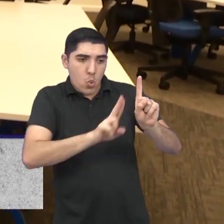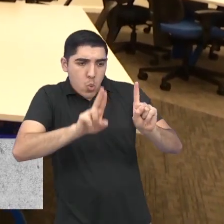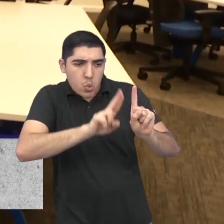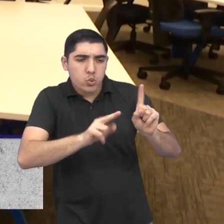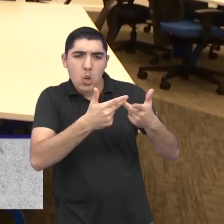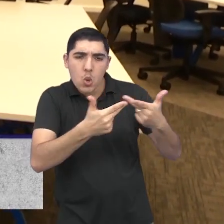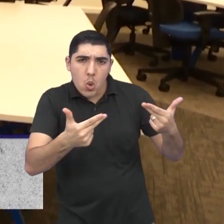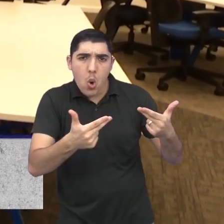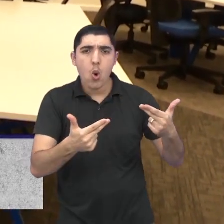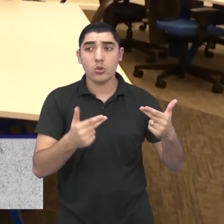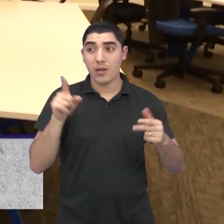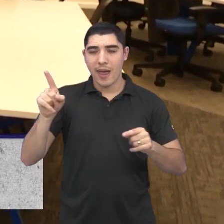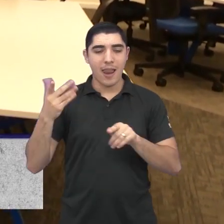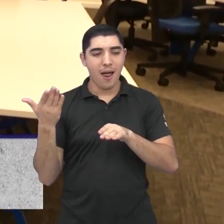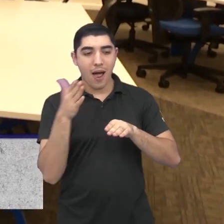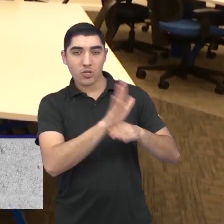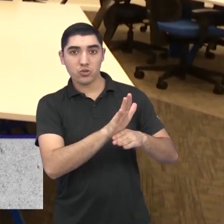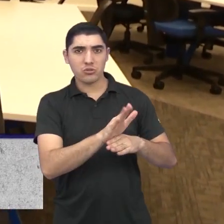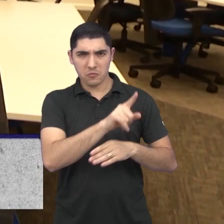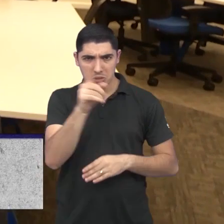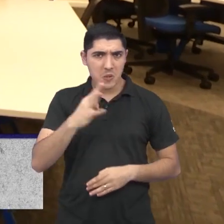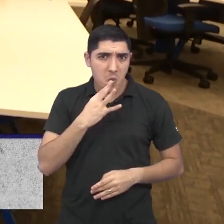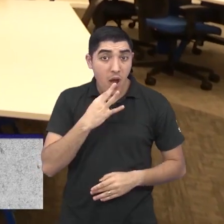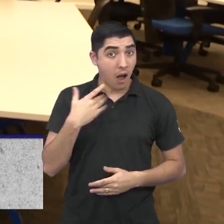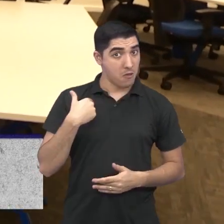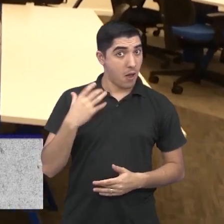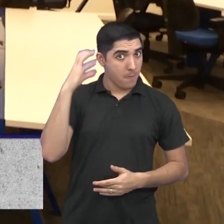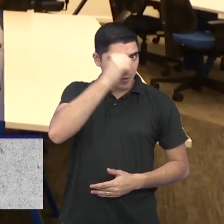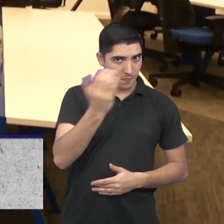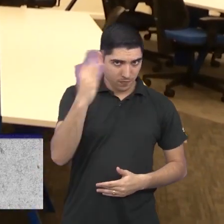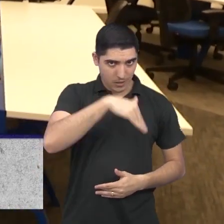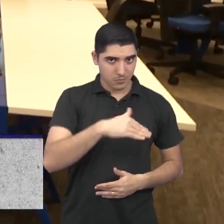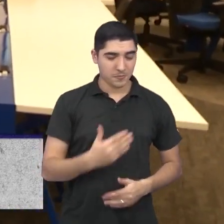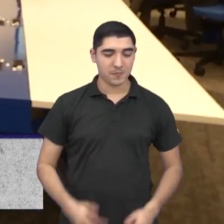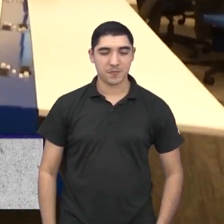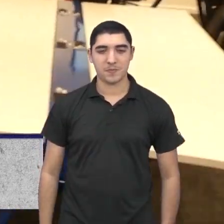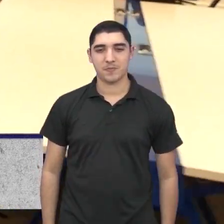que é? Eu vou aprender agora, espero que vocês aprendam comigo. Então, vamos lá?